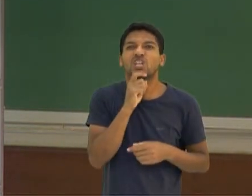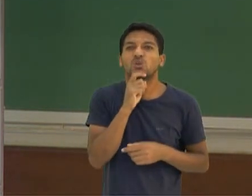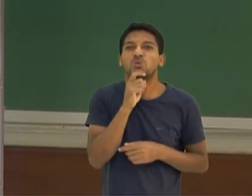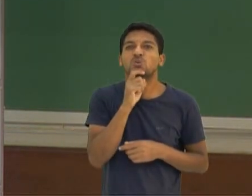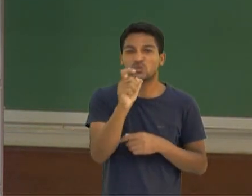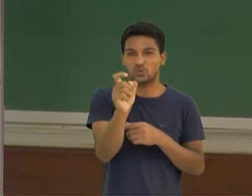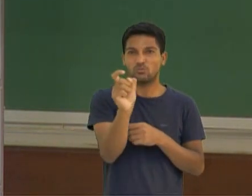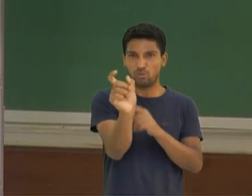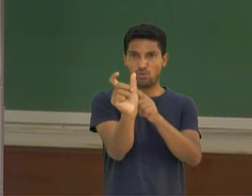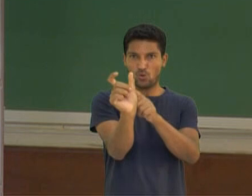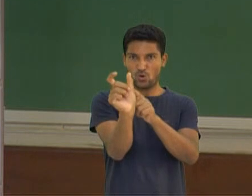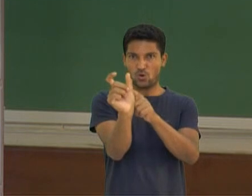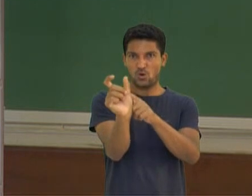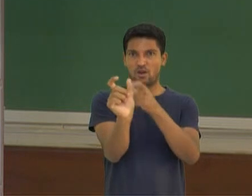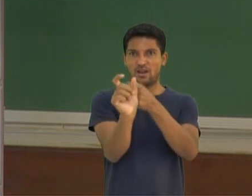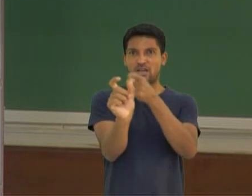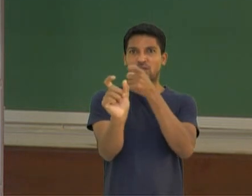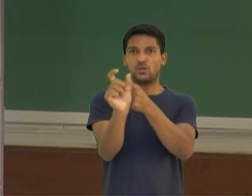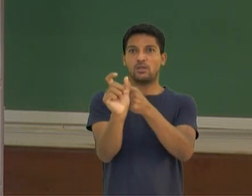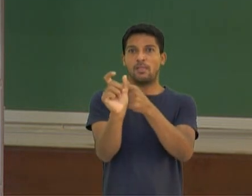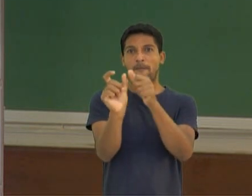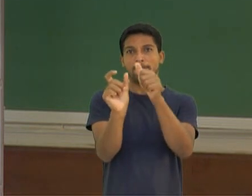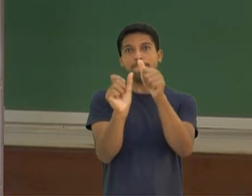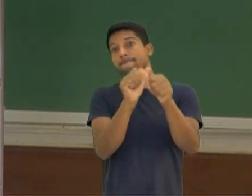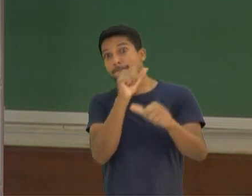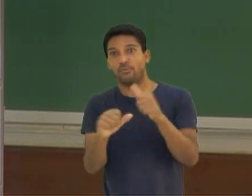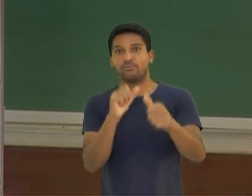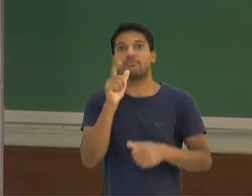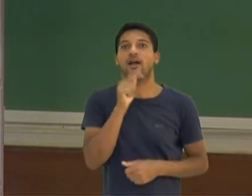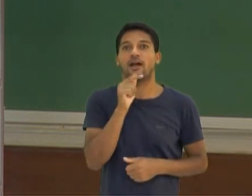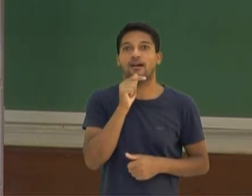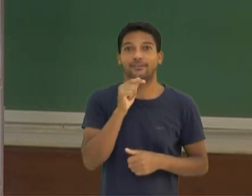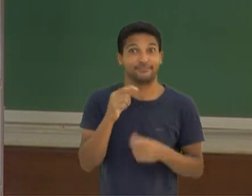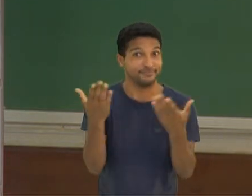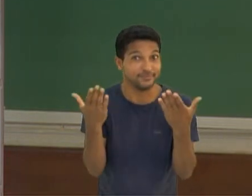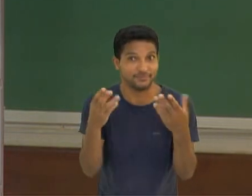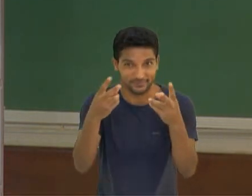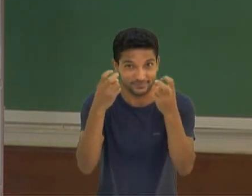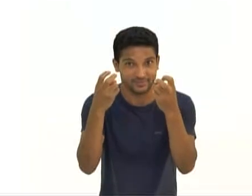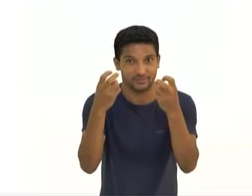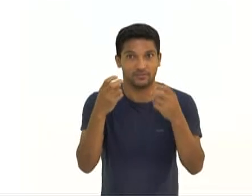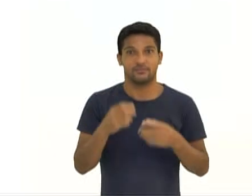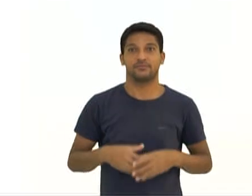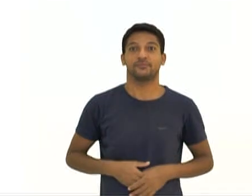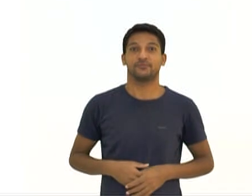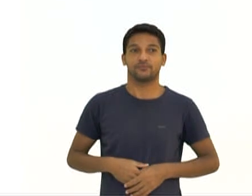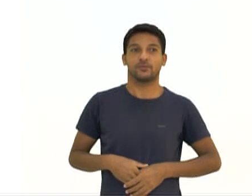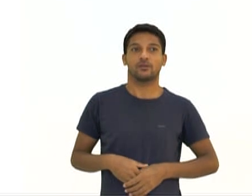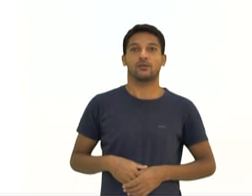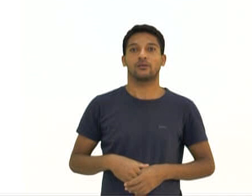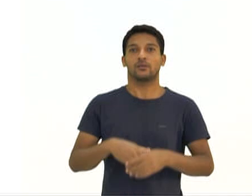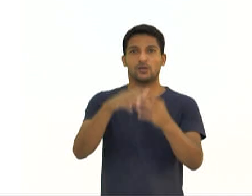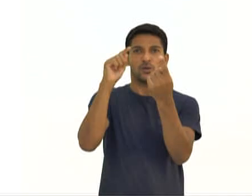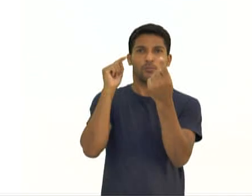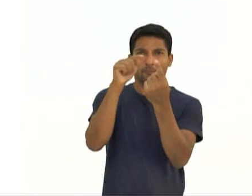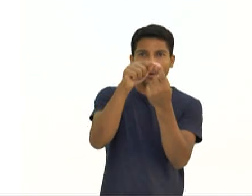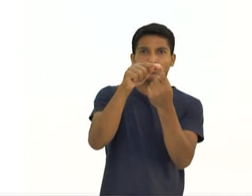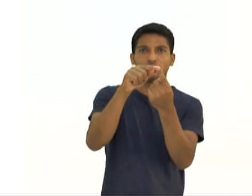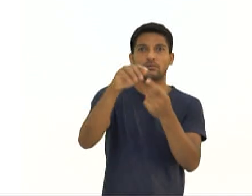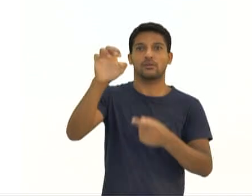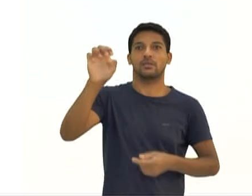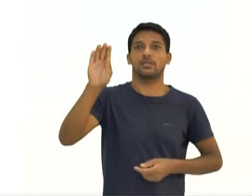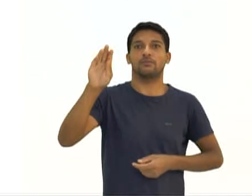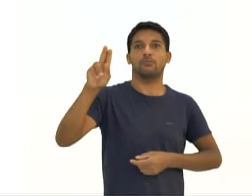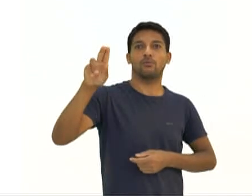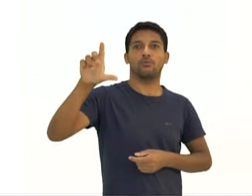água líquida, né? O gelo também é água, né? Ponto de ebulição. Trata-se então da temperatura na qual